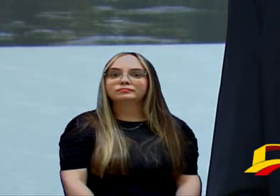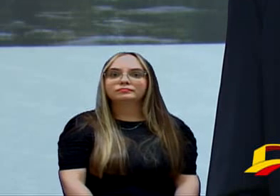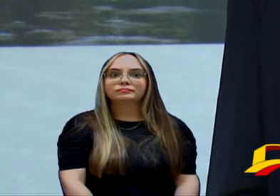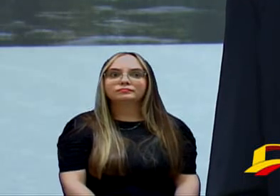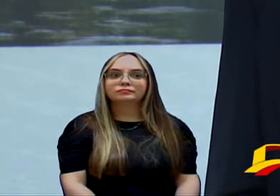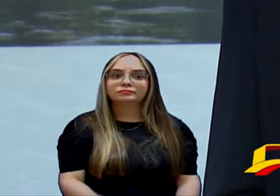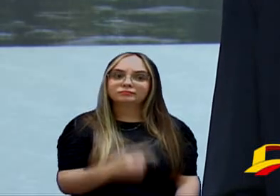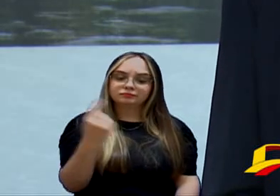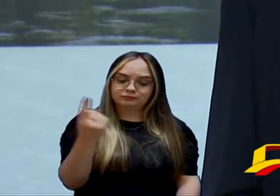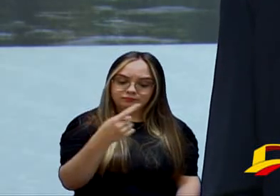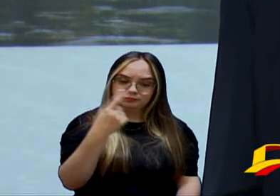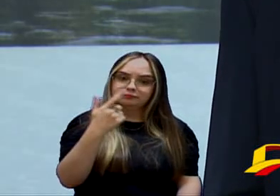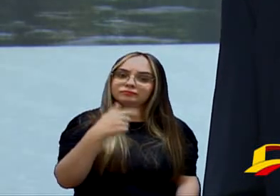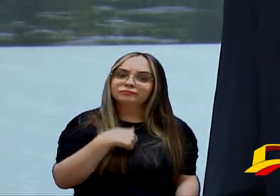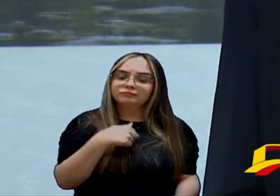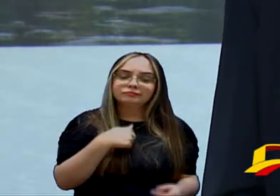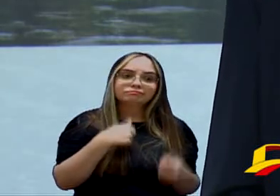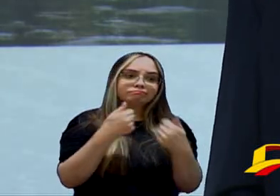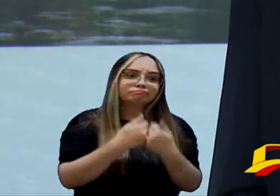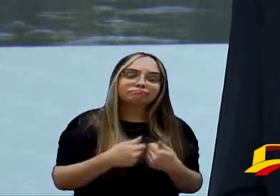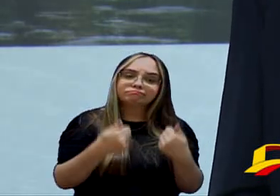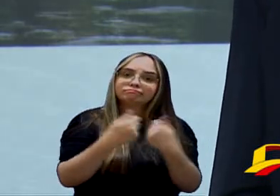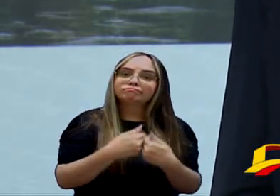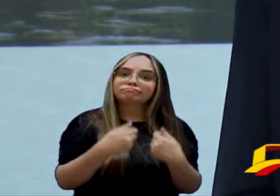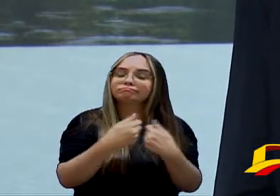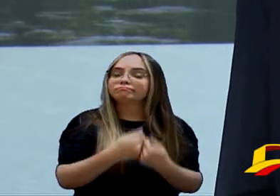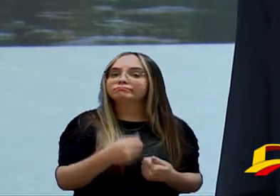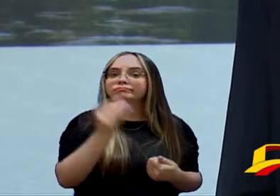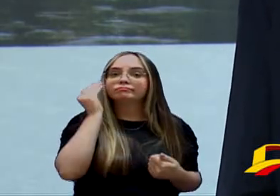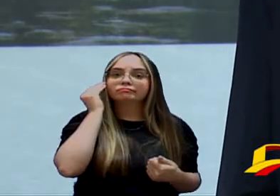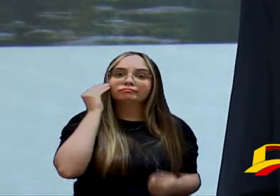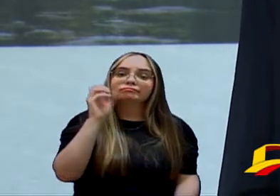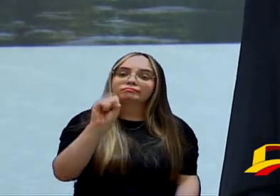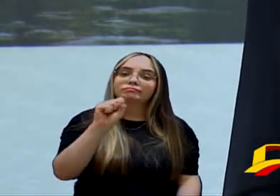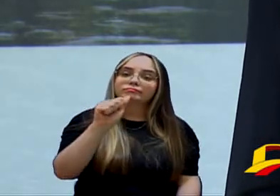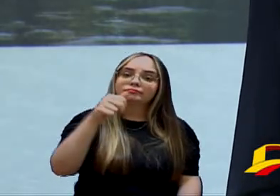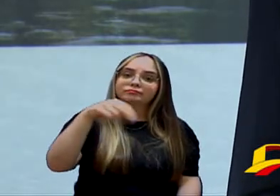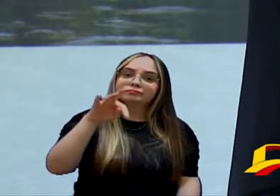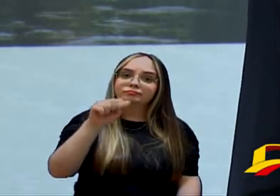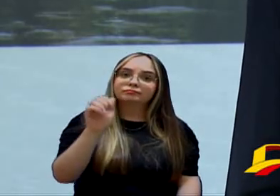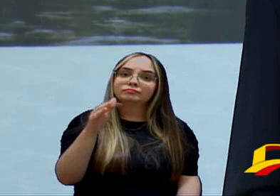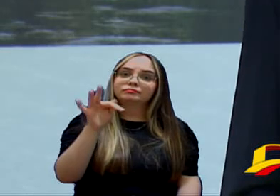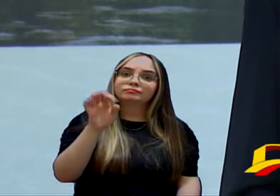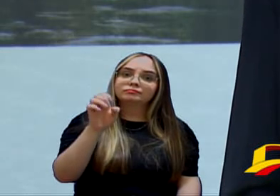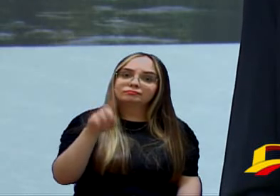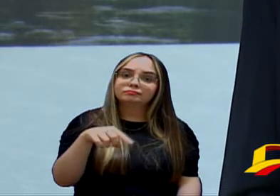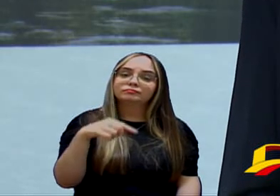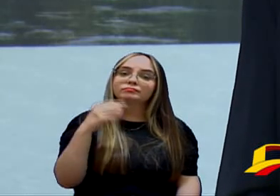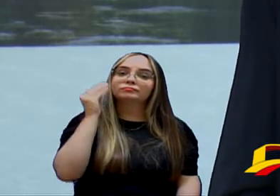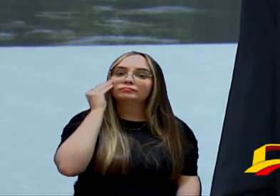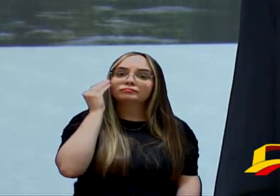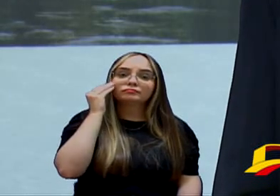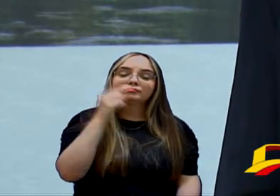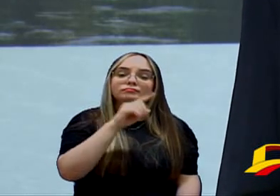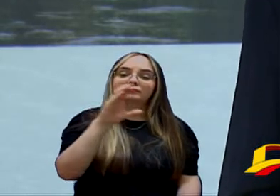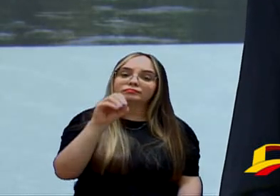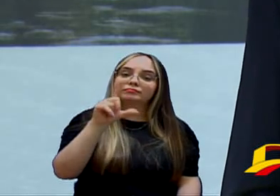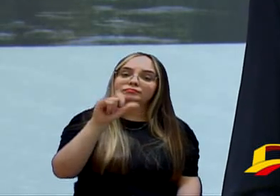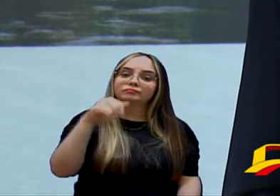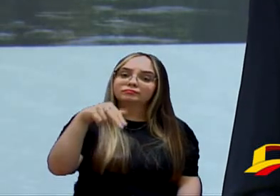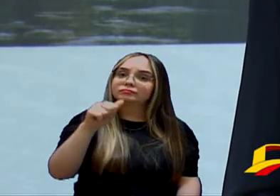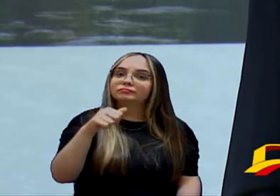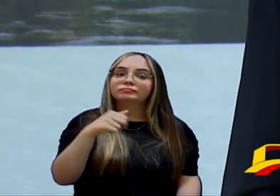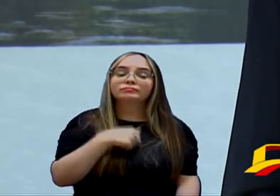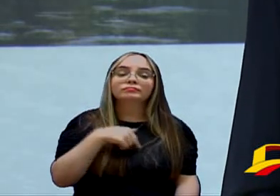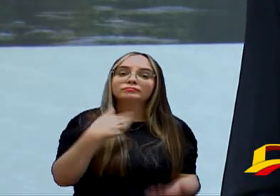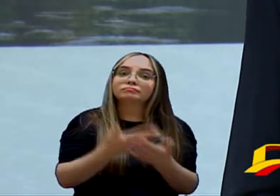eu eu venho lutando por um acesso ao Santa Fé diretamente ao portal da Colina e